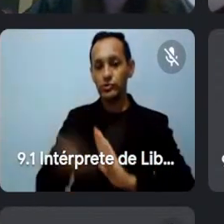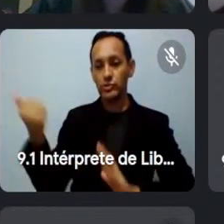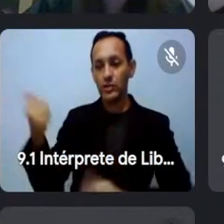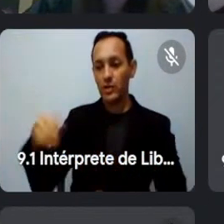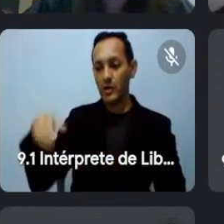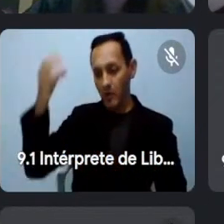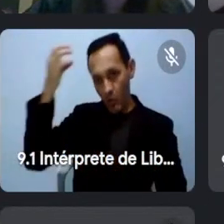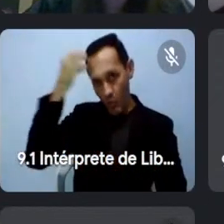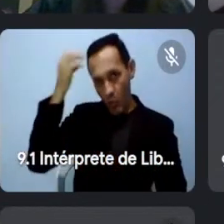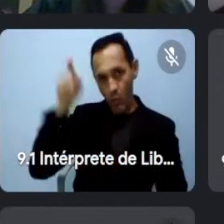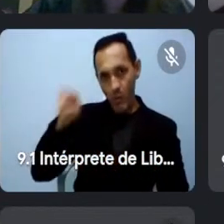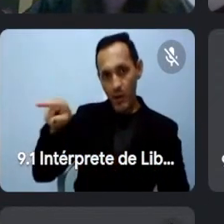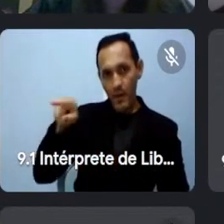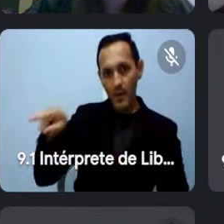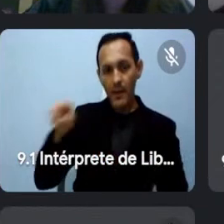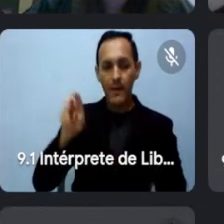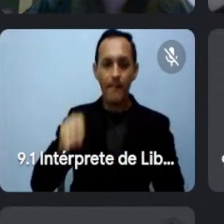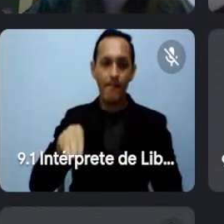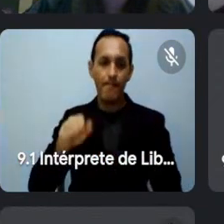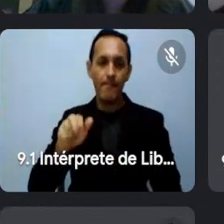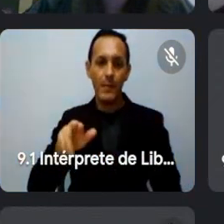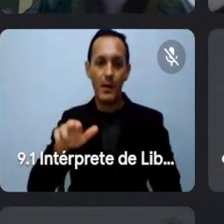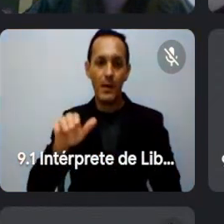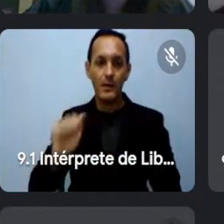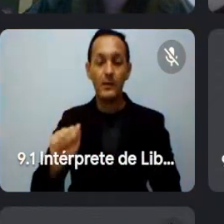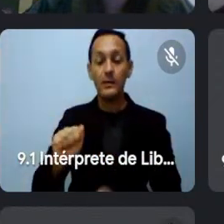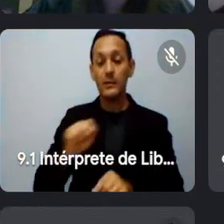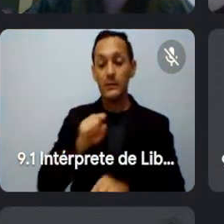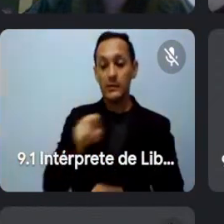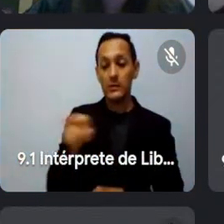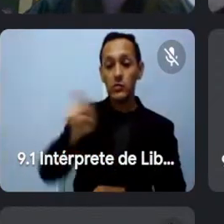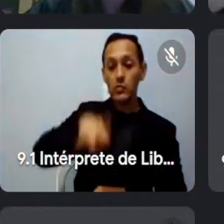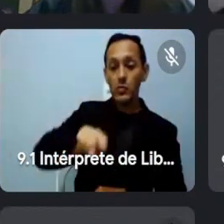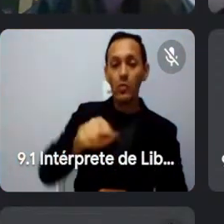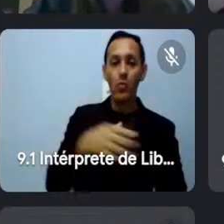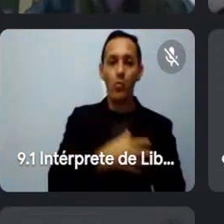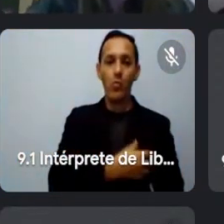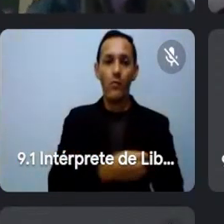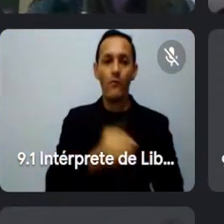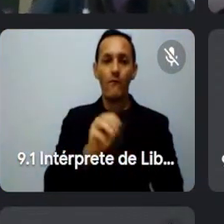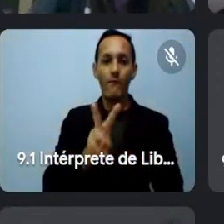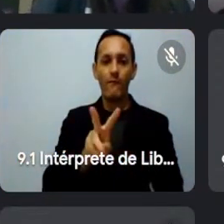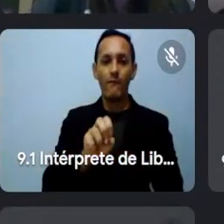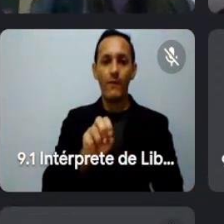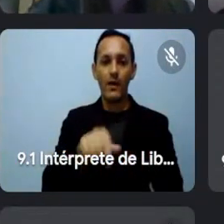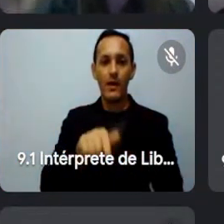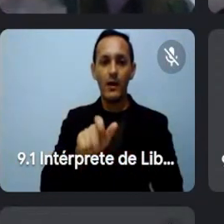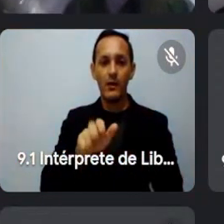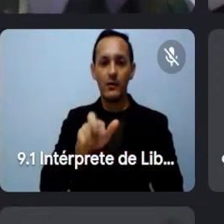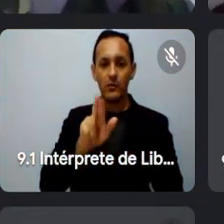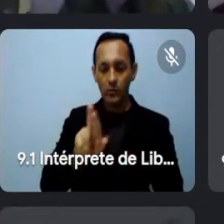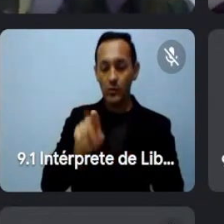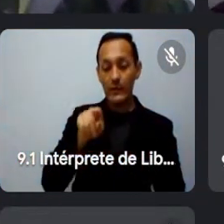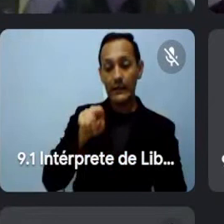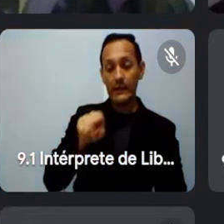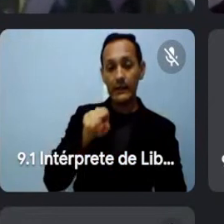relação ao filho o válido é interno tá bem que no caso os